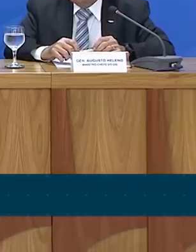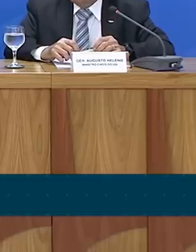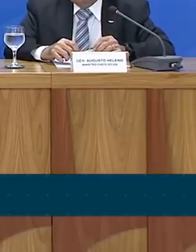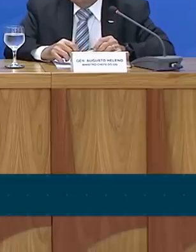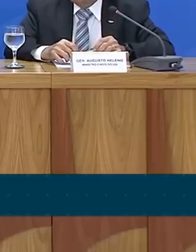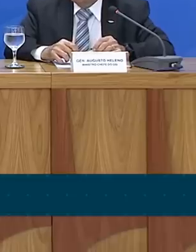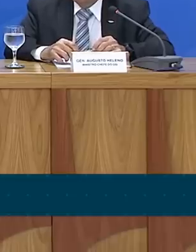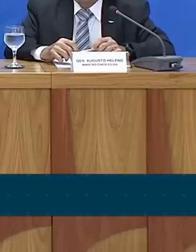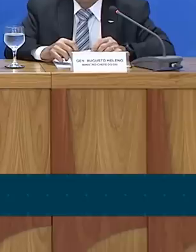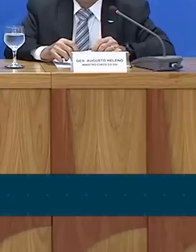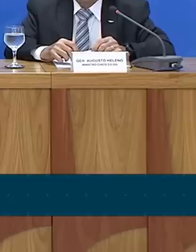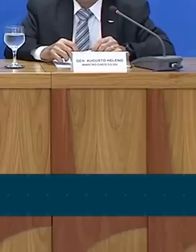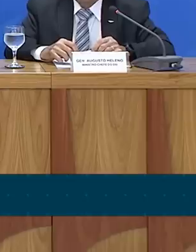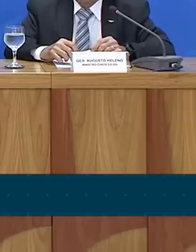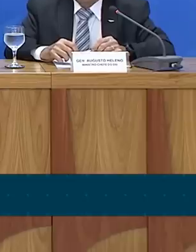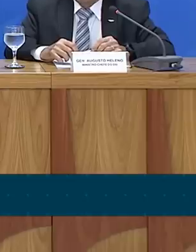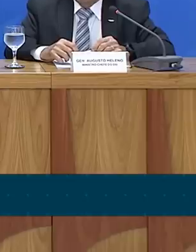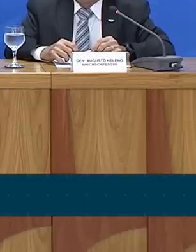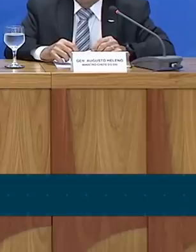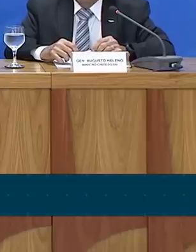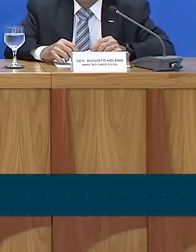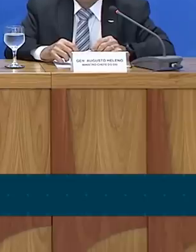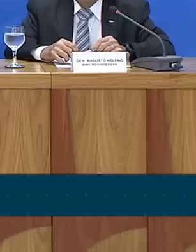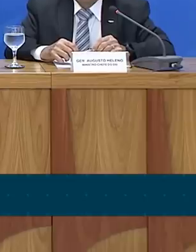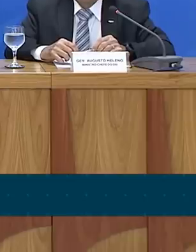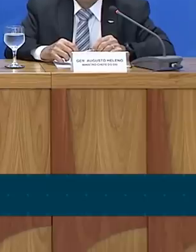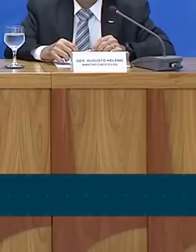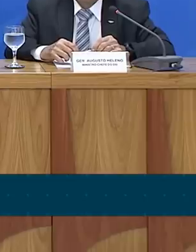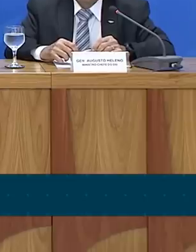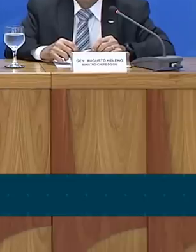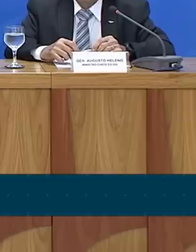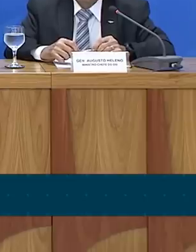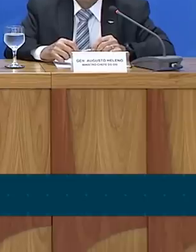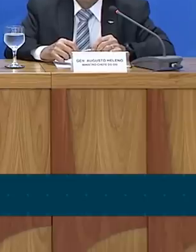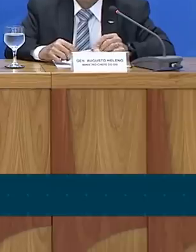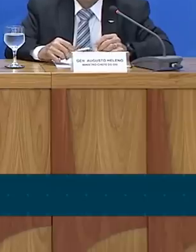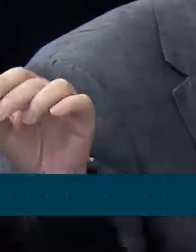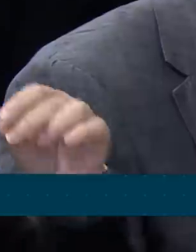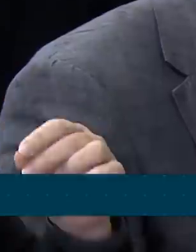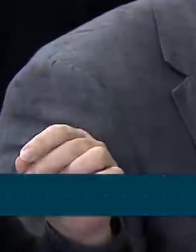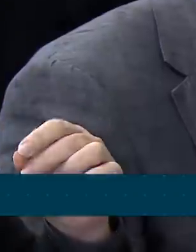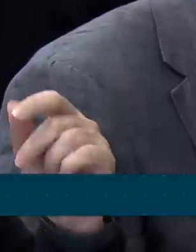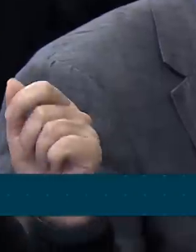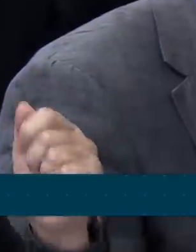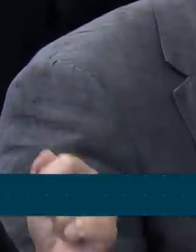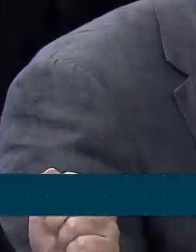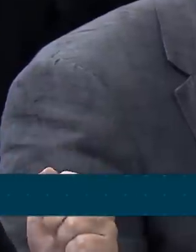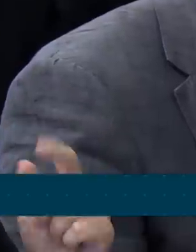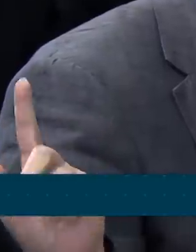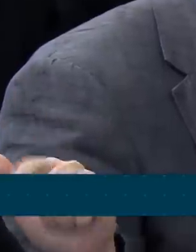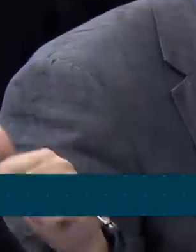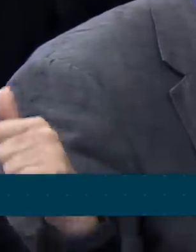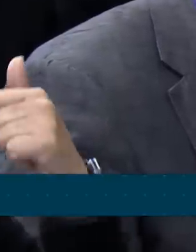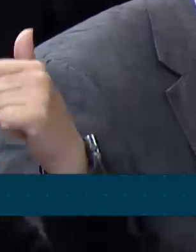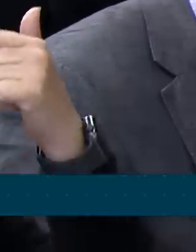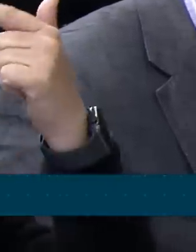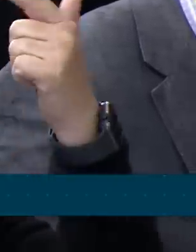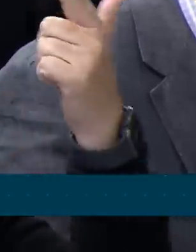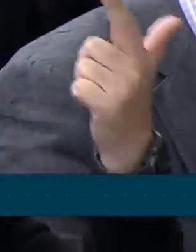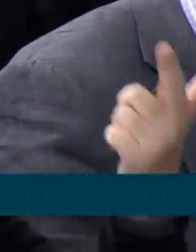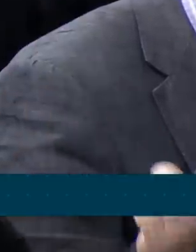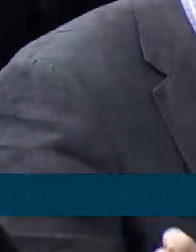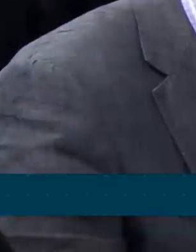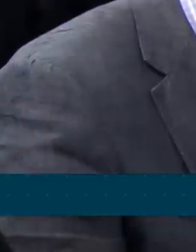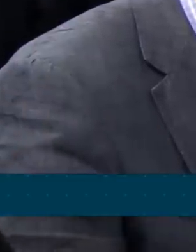batalhas ministro-presidente 30 em primeiro entender uma coisa assim se o que vocês estão dizendo é que não é que o desmatamento